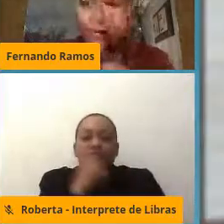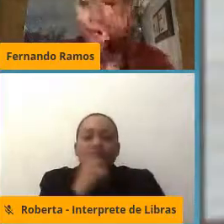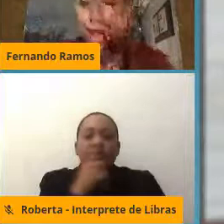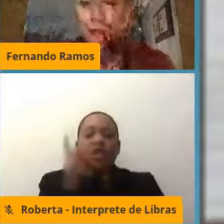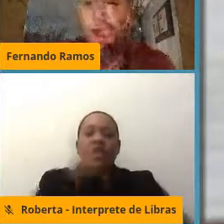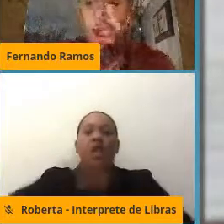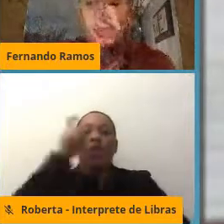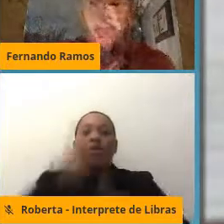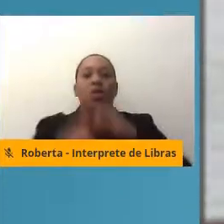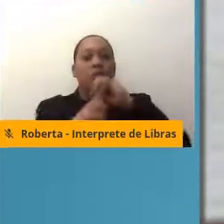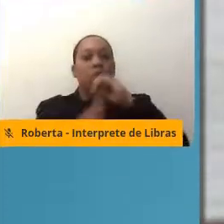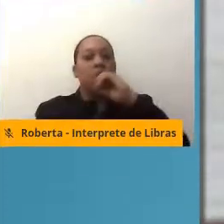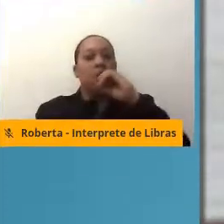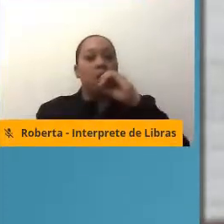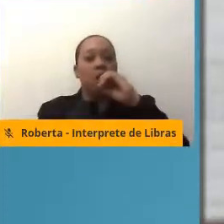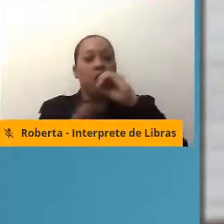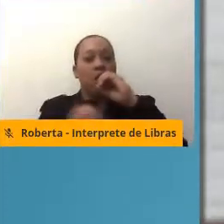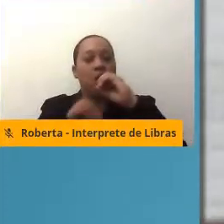prosseguir.